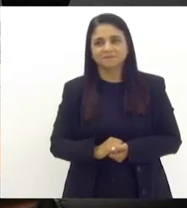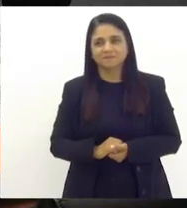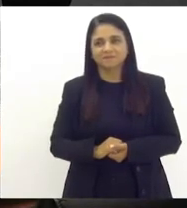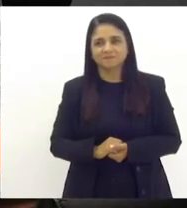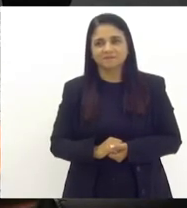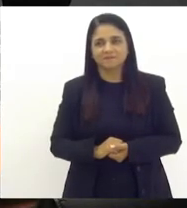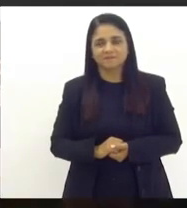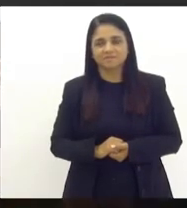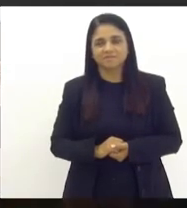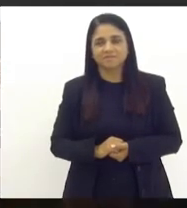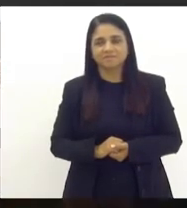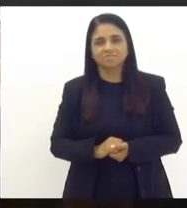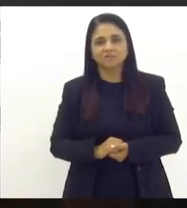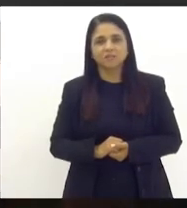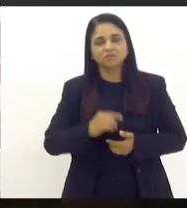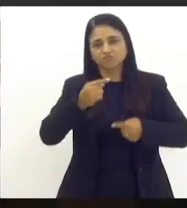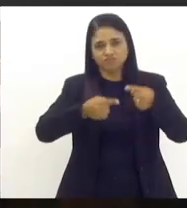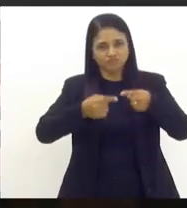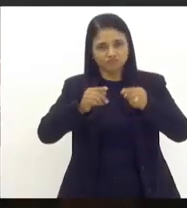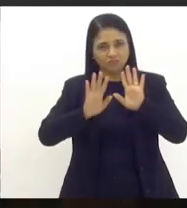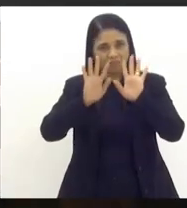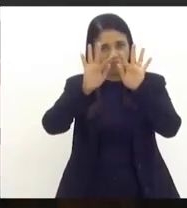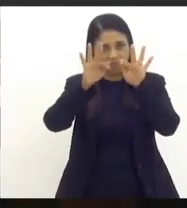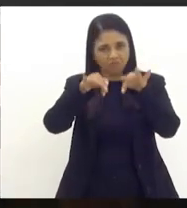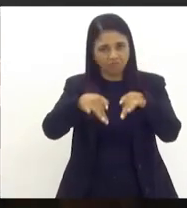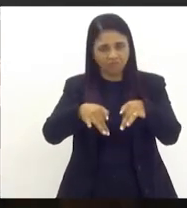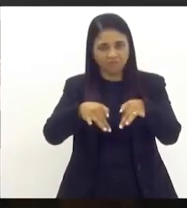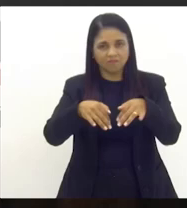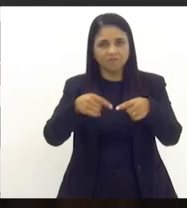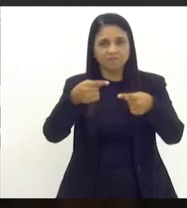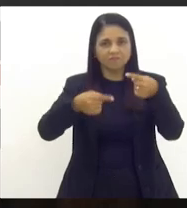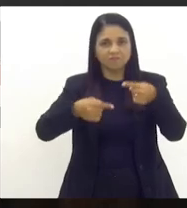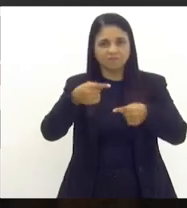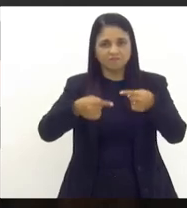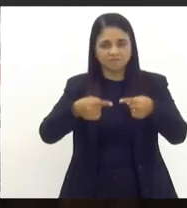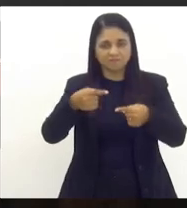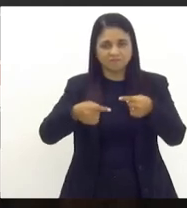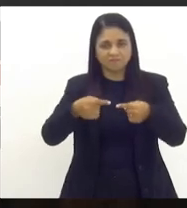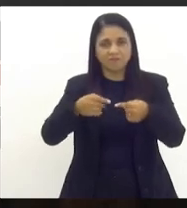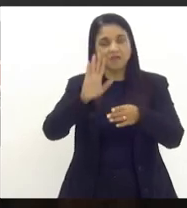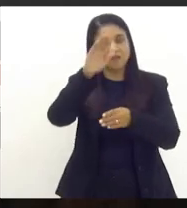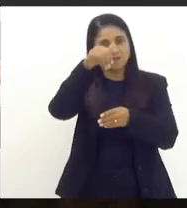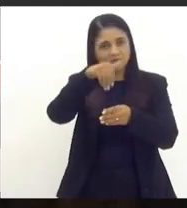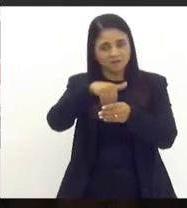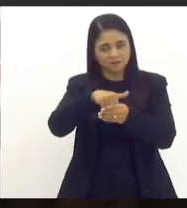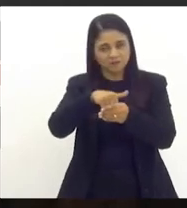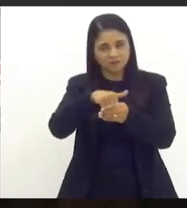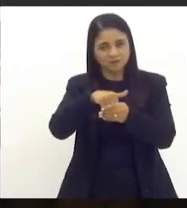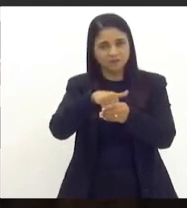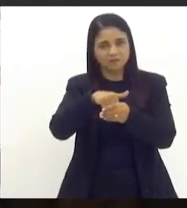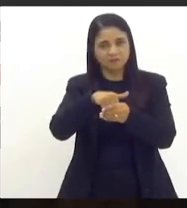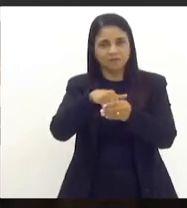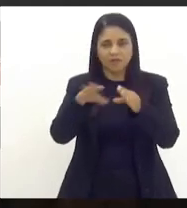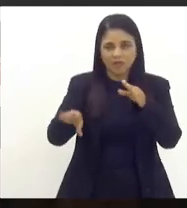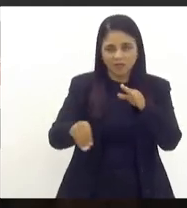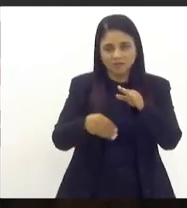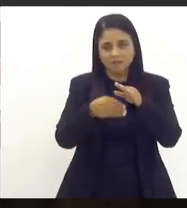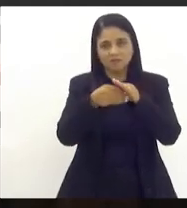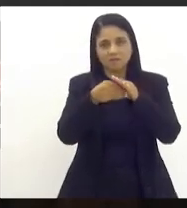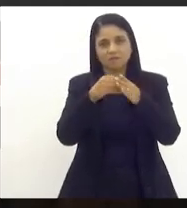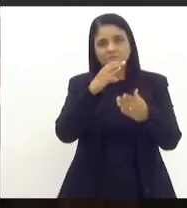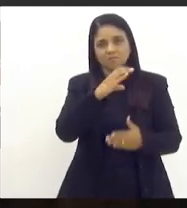não havendo mais Quem Queira discutir encerrado discussão em votação as emendas